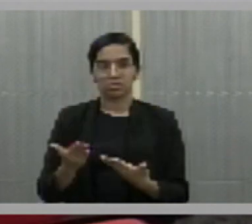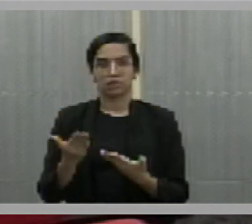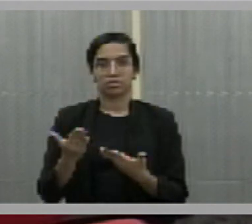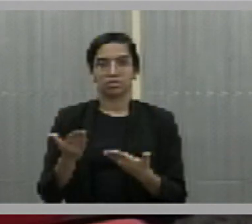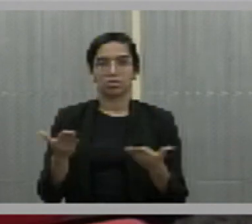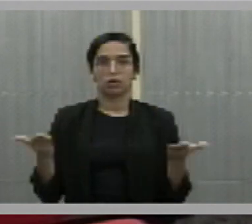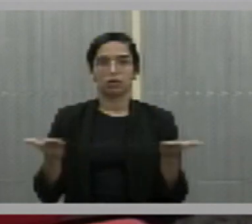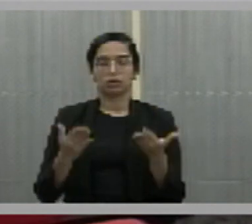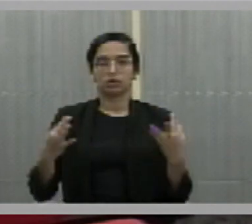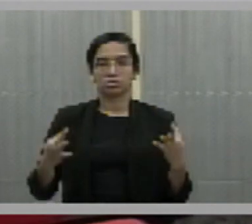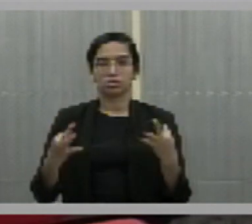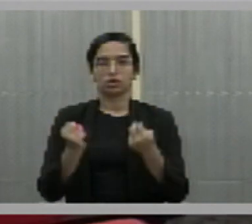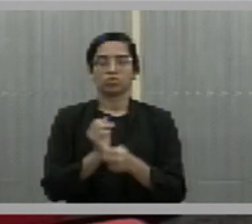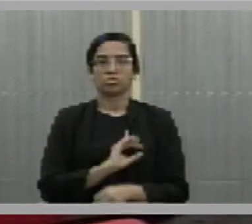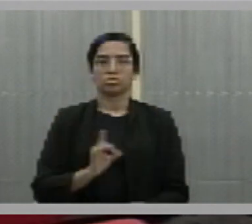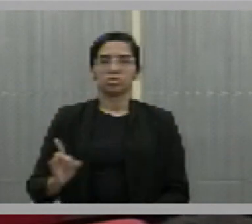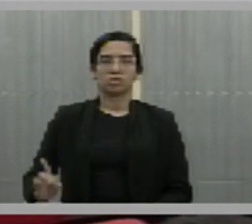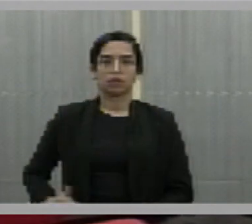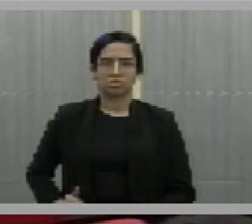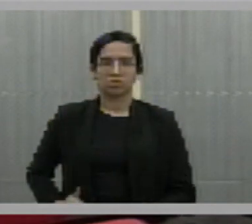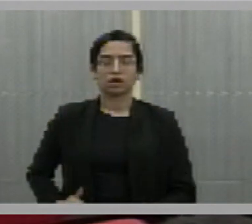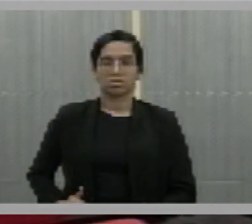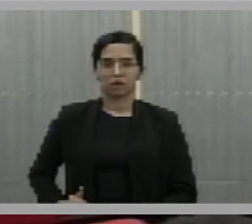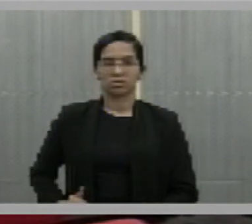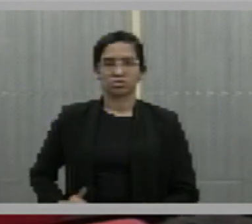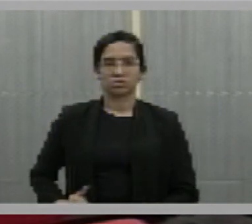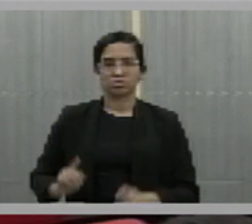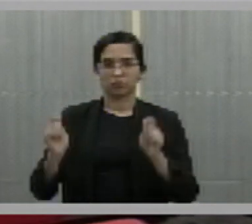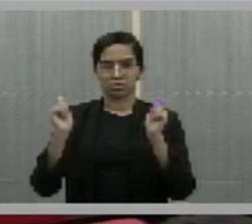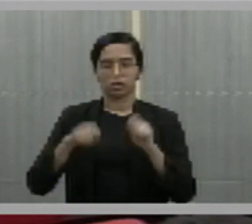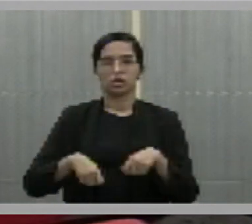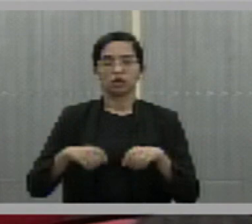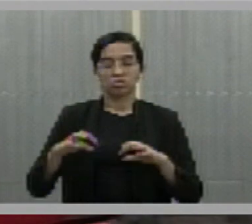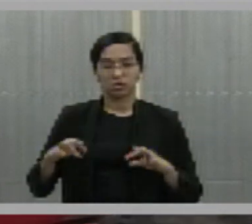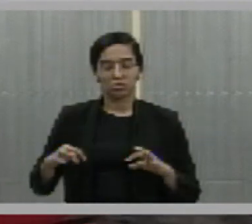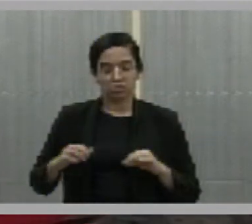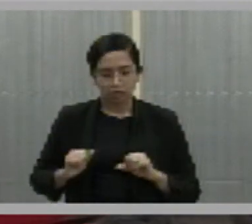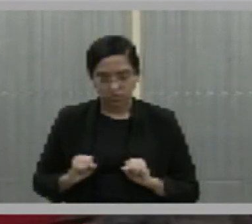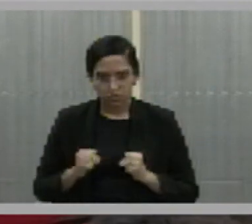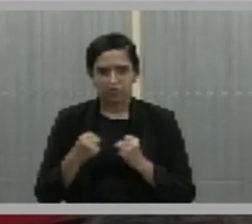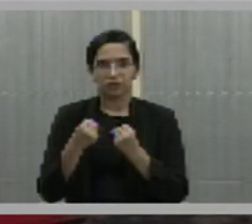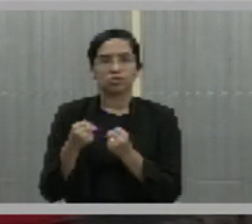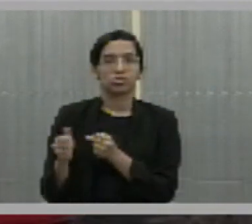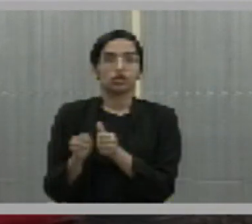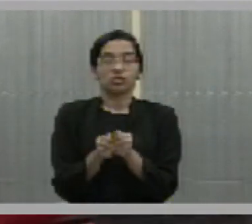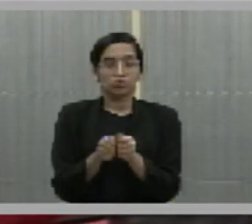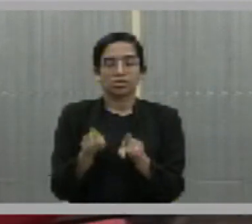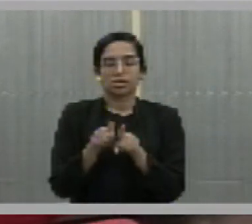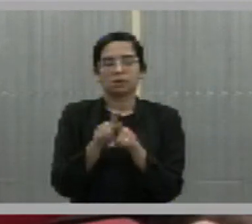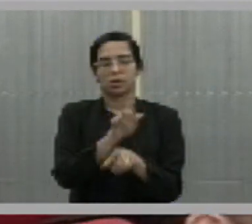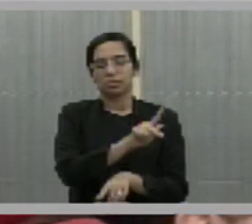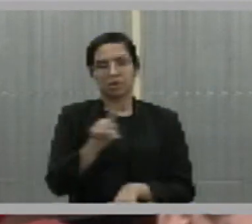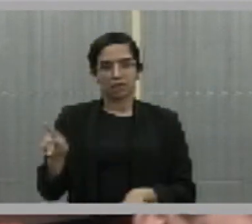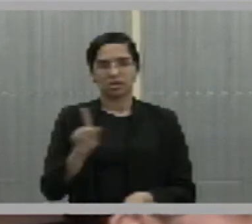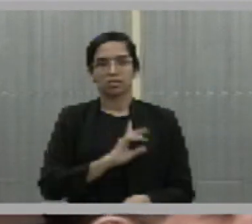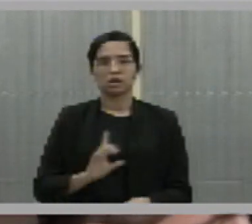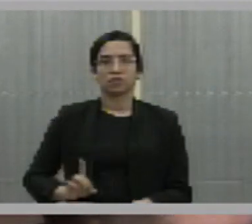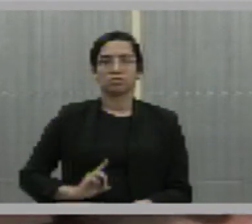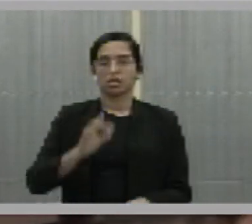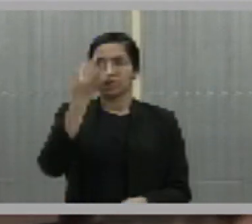os nossos parlamentares por termos feito esse esforço, como também do nosso presidente, o deputado